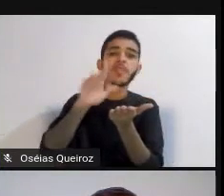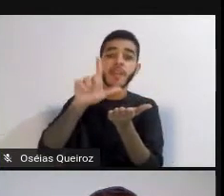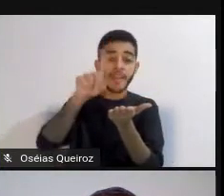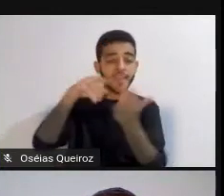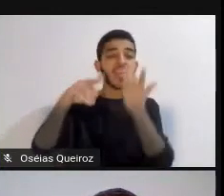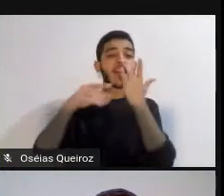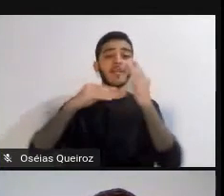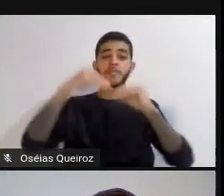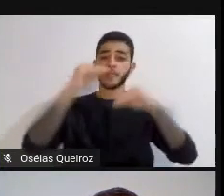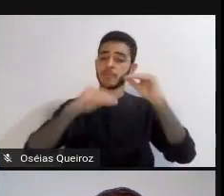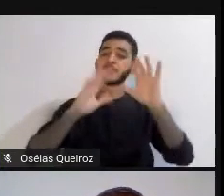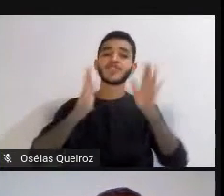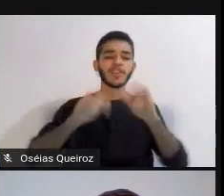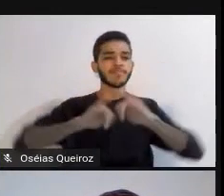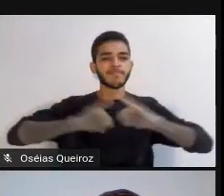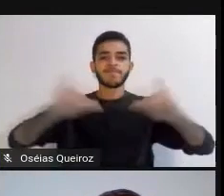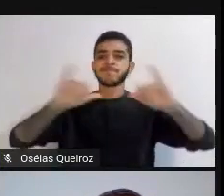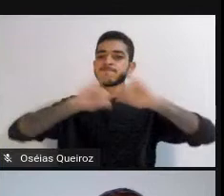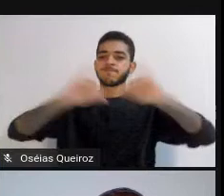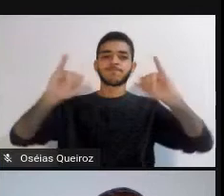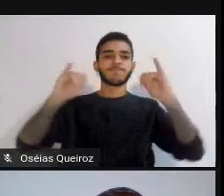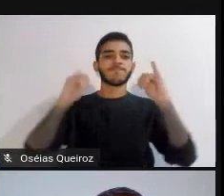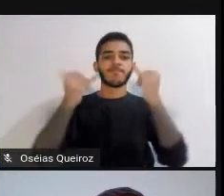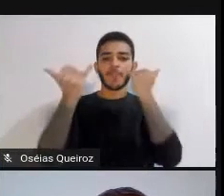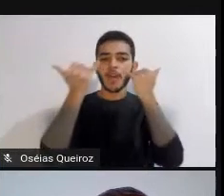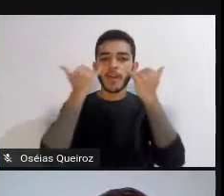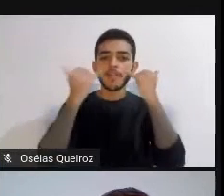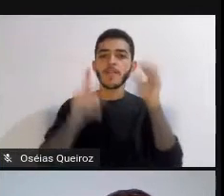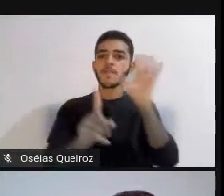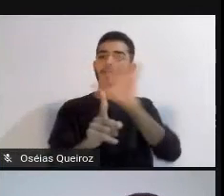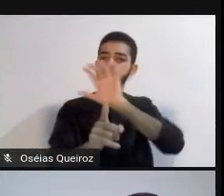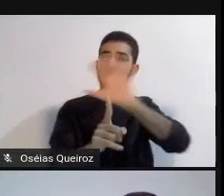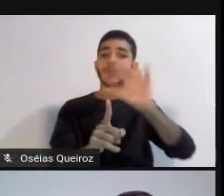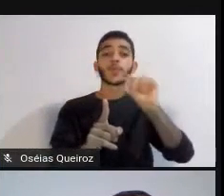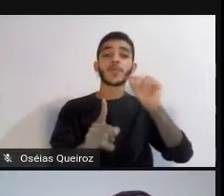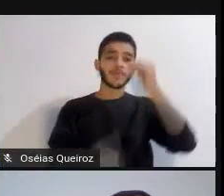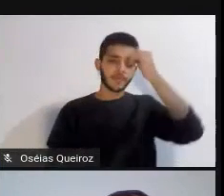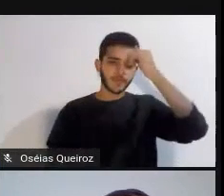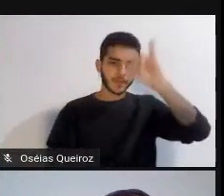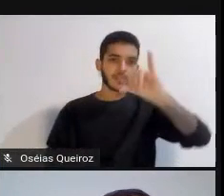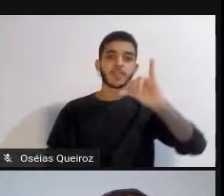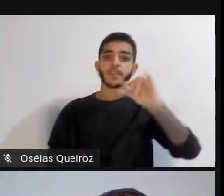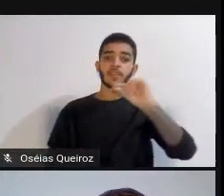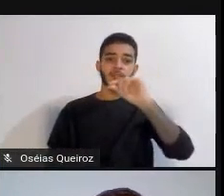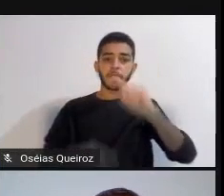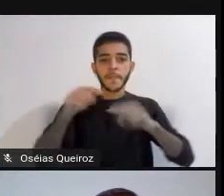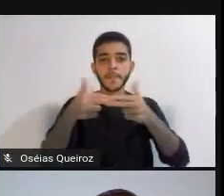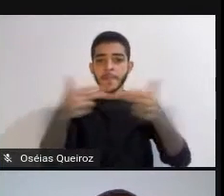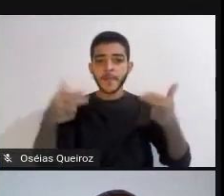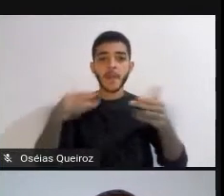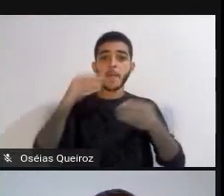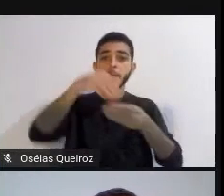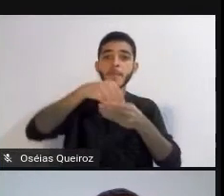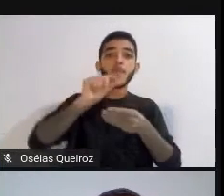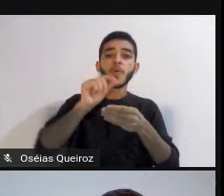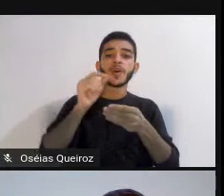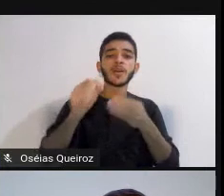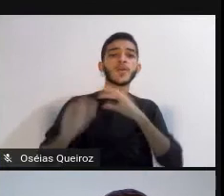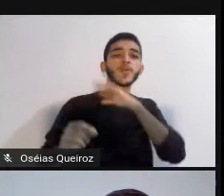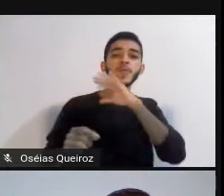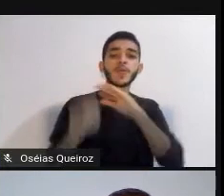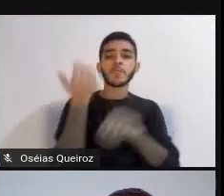série de campanhas que, inclusive, incentivam para que os cosméticos utilizem materiais degradáveis, né? Como,